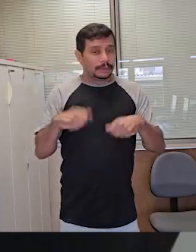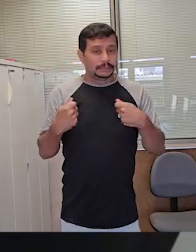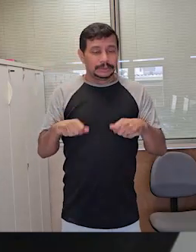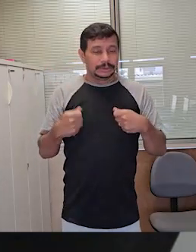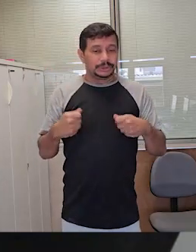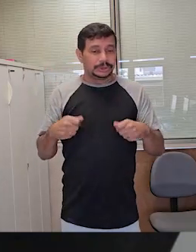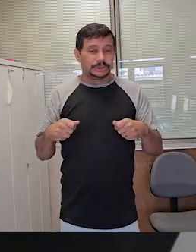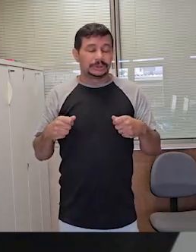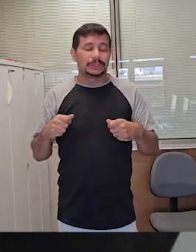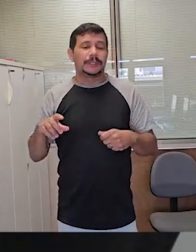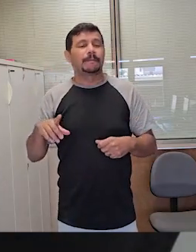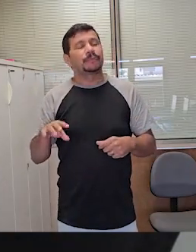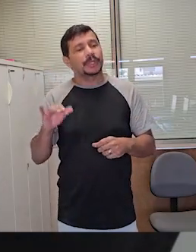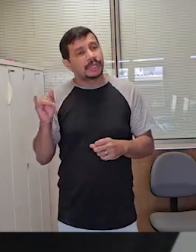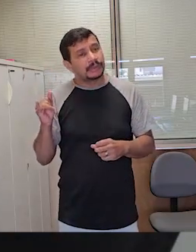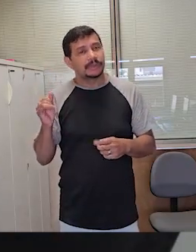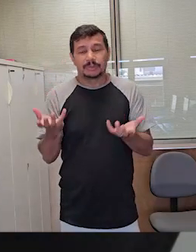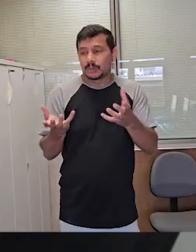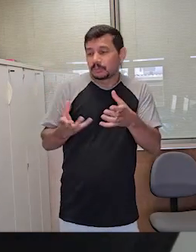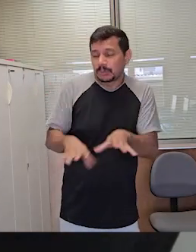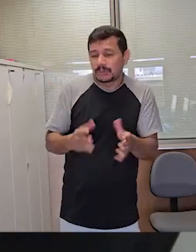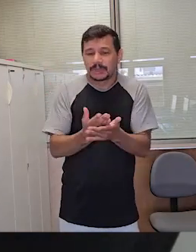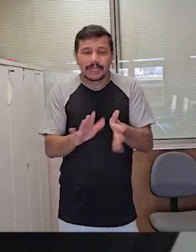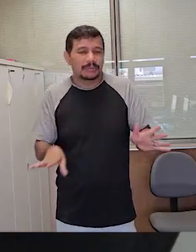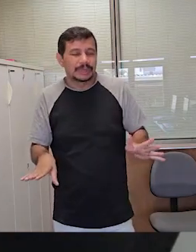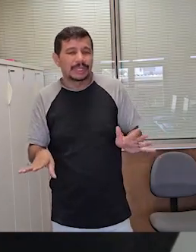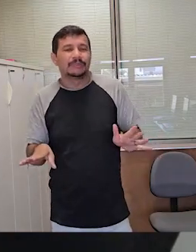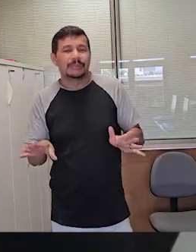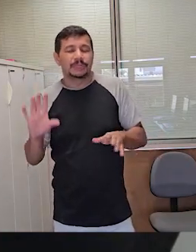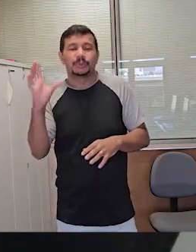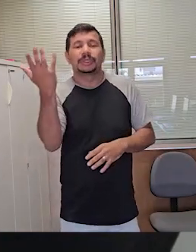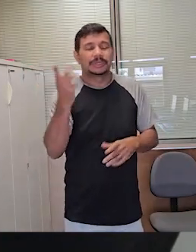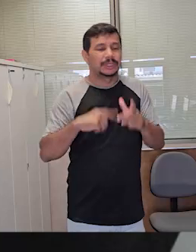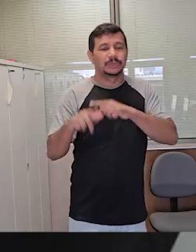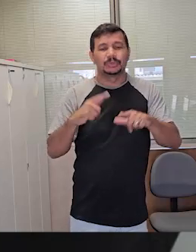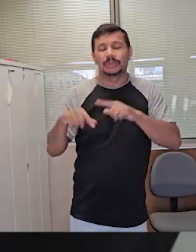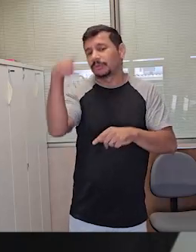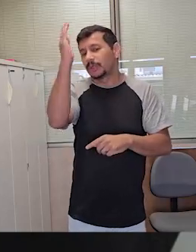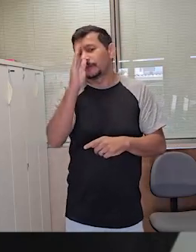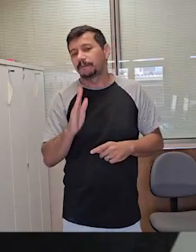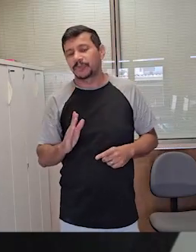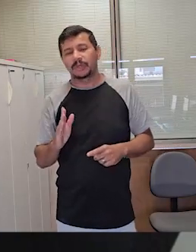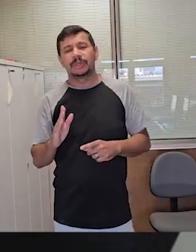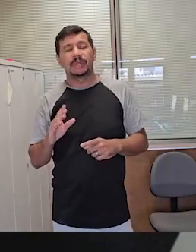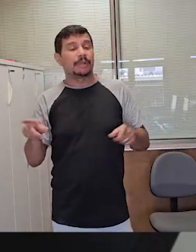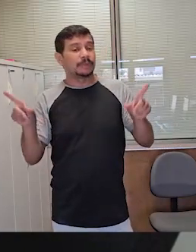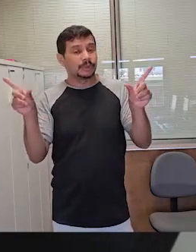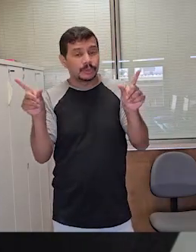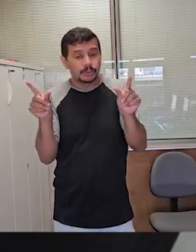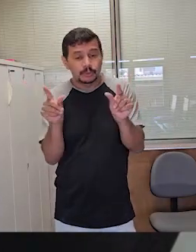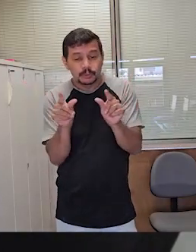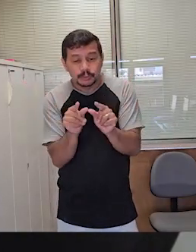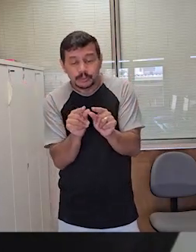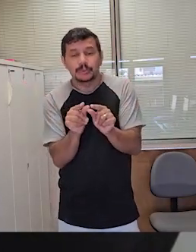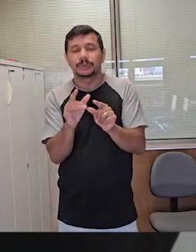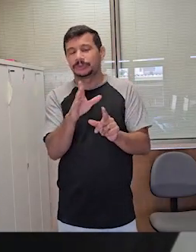acabar não, mas para a gente possa... Eu gostaria que acabasse, mas para a gente minimizar a questão dos acidentes do trabalho no Brasil, minimizar a questão das mortes